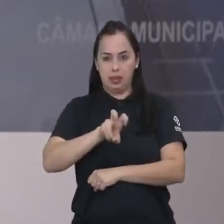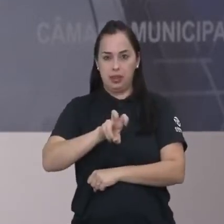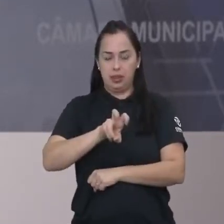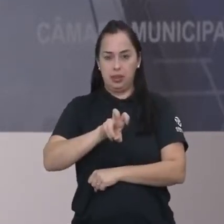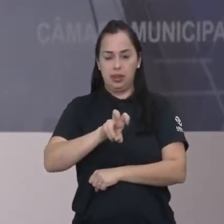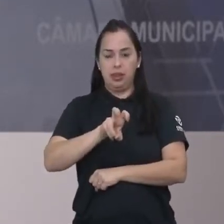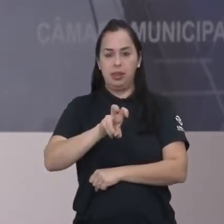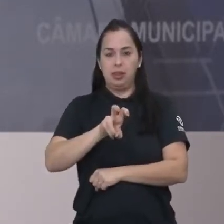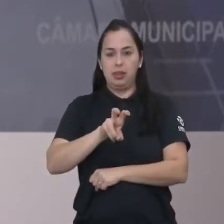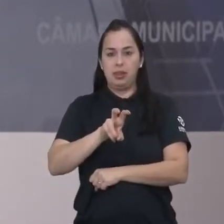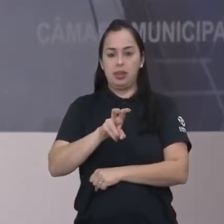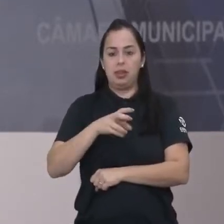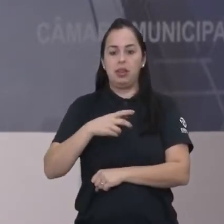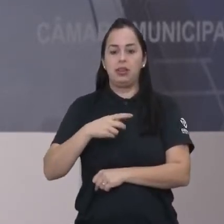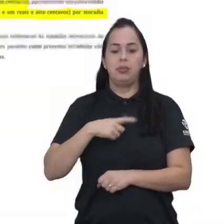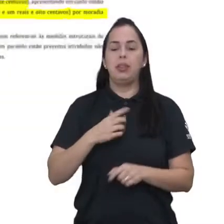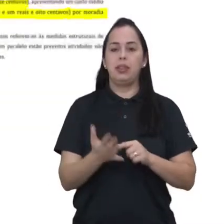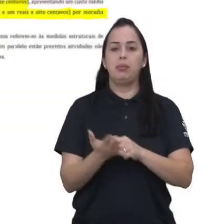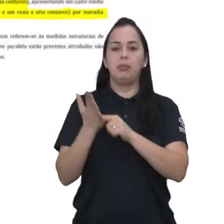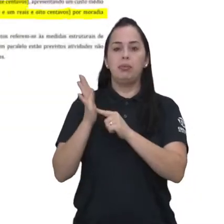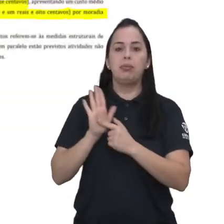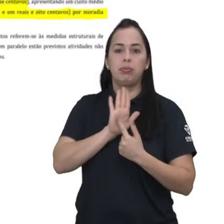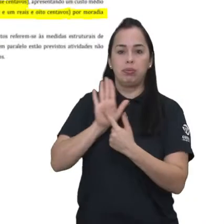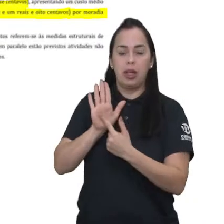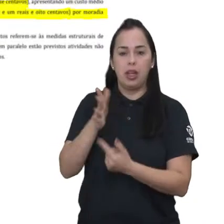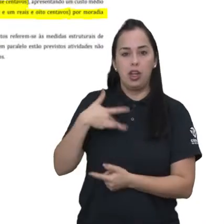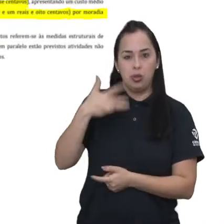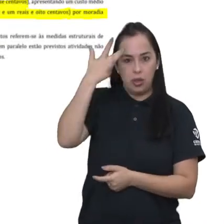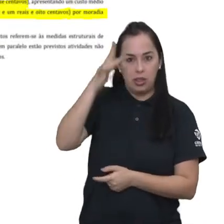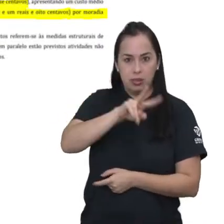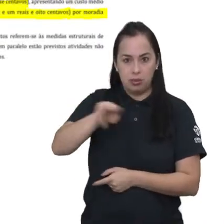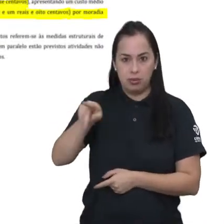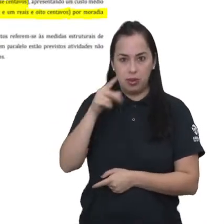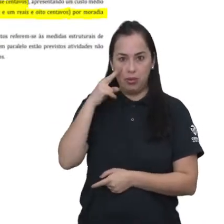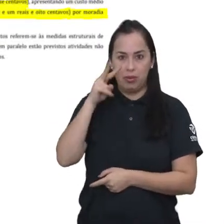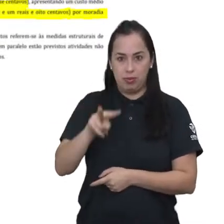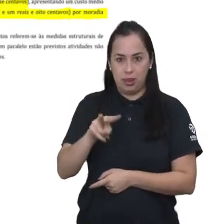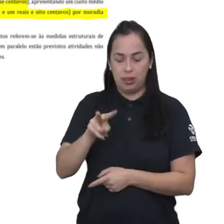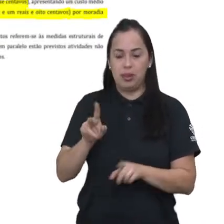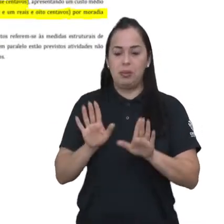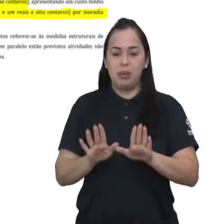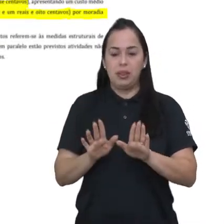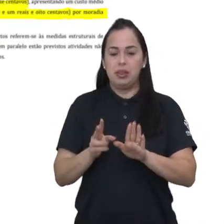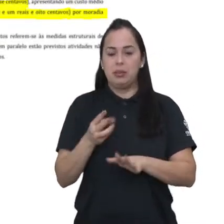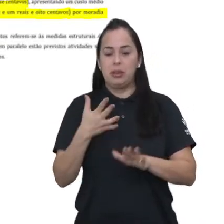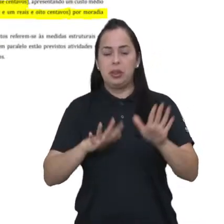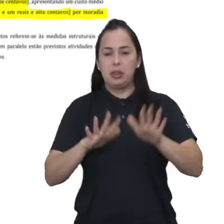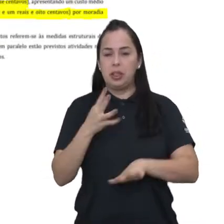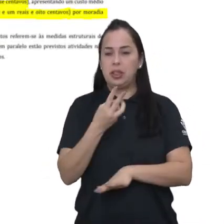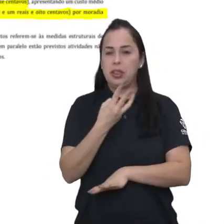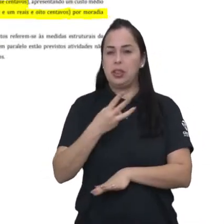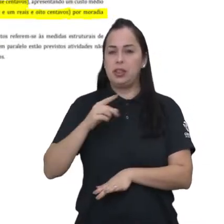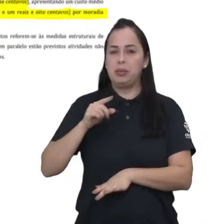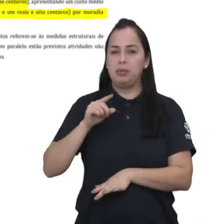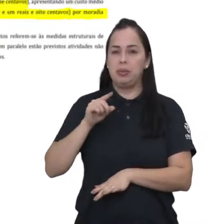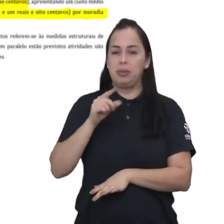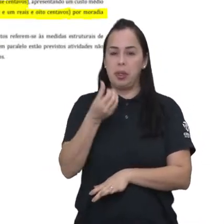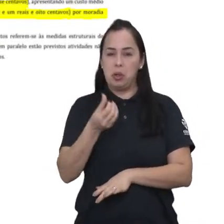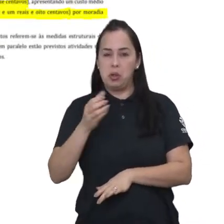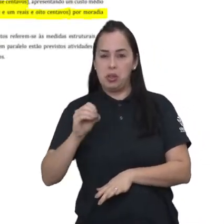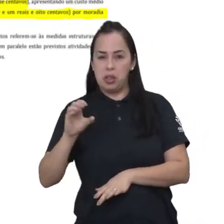Se eu não me engano, foi isso. Mas a gente tem identificados aqui, não sei se dá para ler, cerca de 3.600